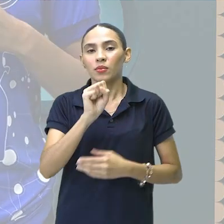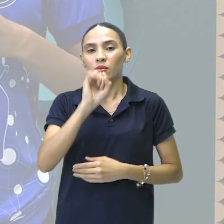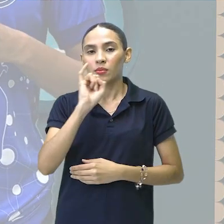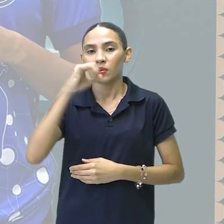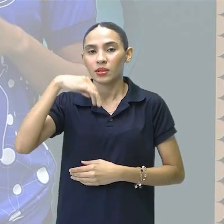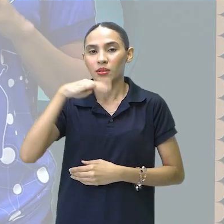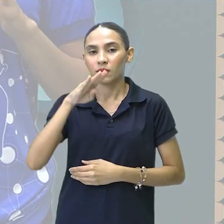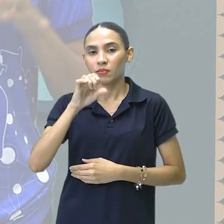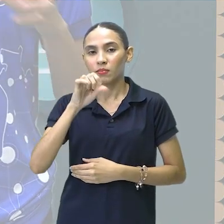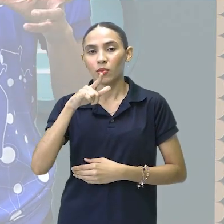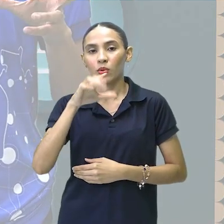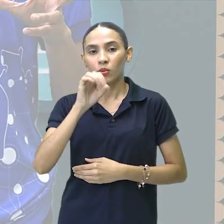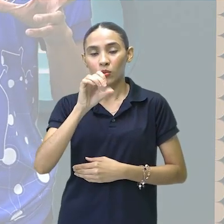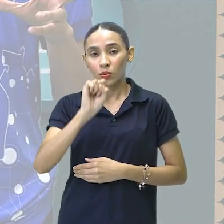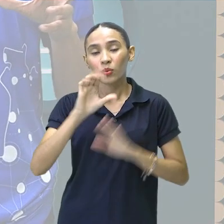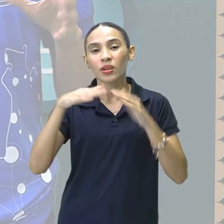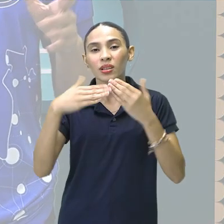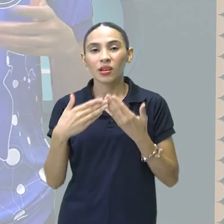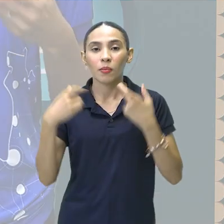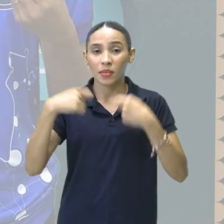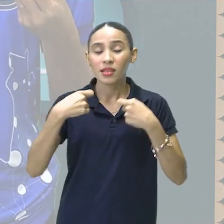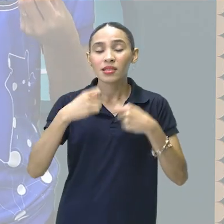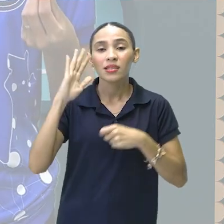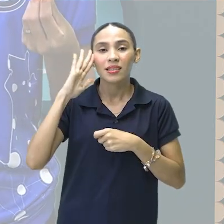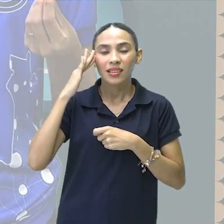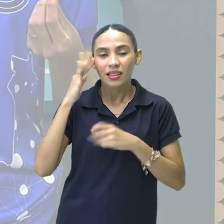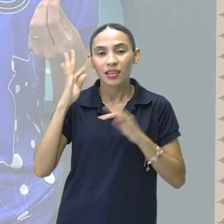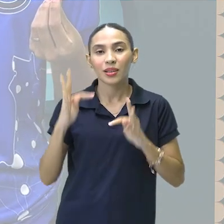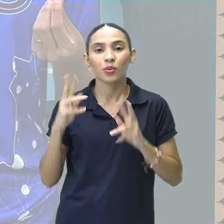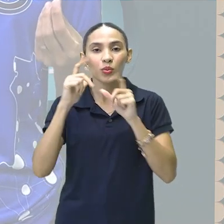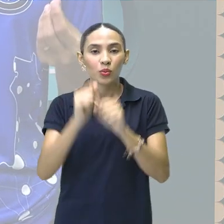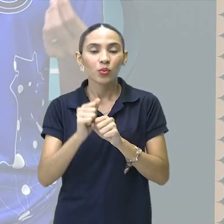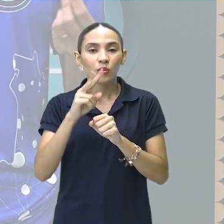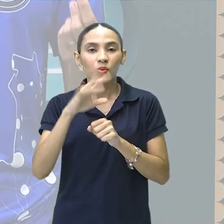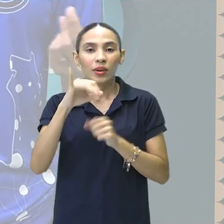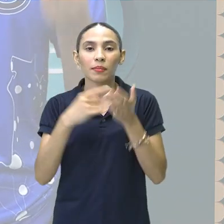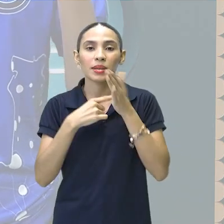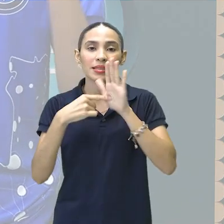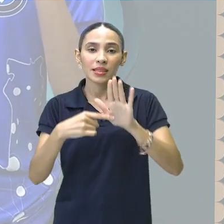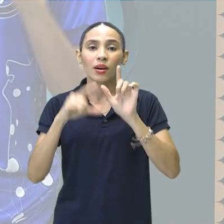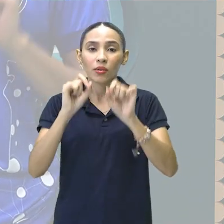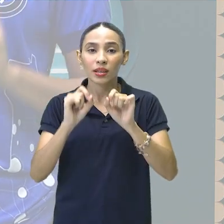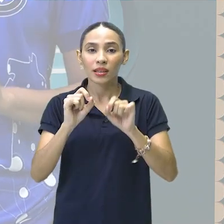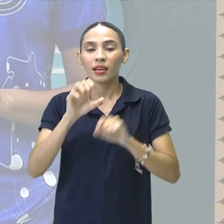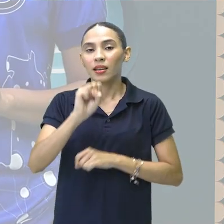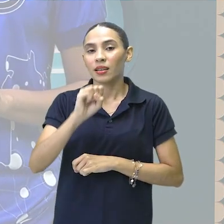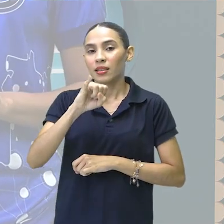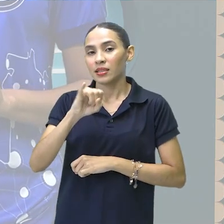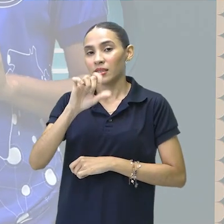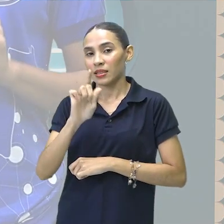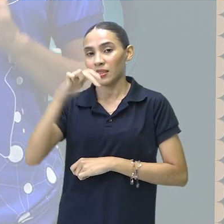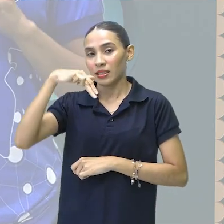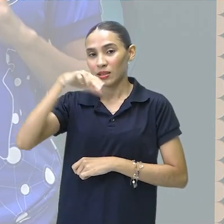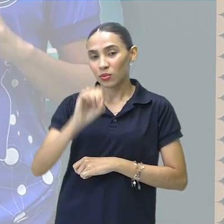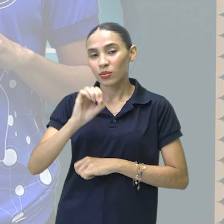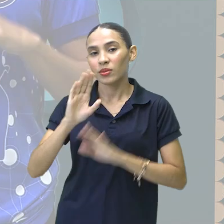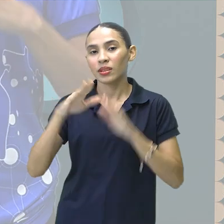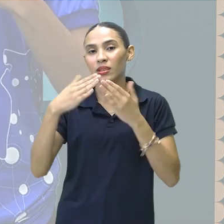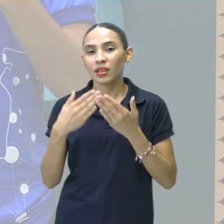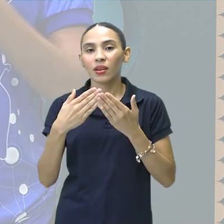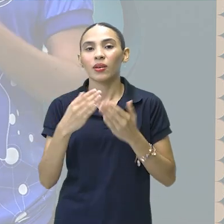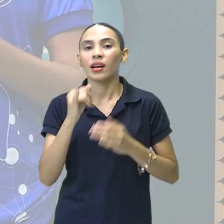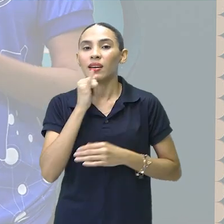Dessa forma, a gente precisa entender que isso tudo traz para a gente a questão do signo. Quando